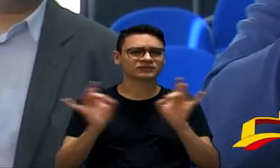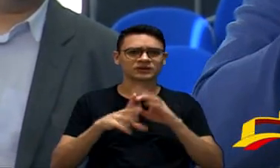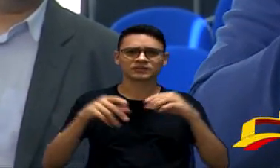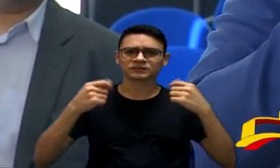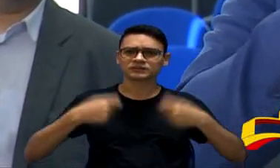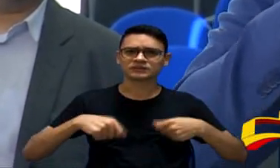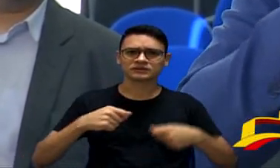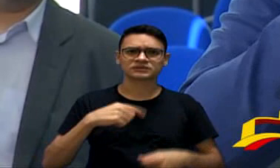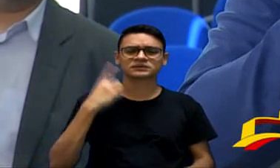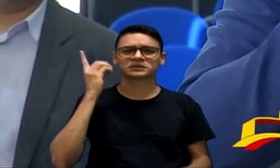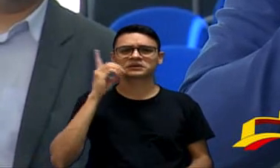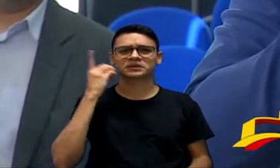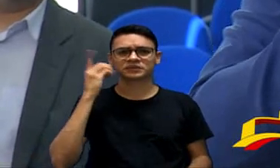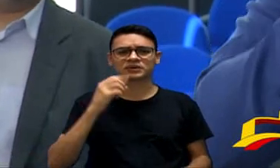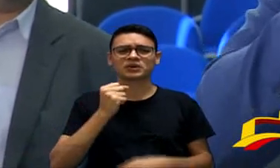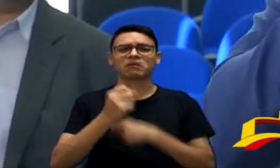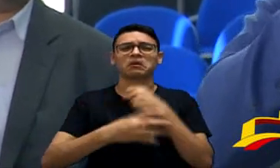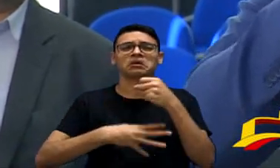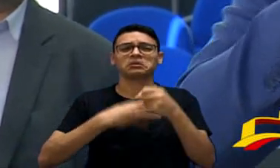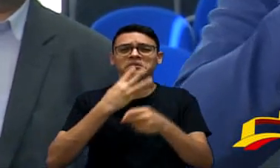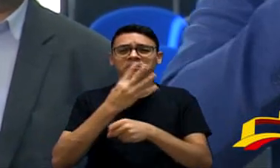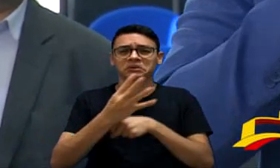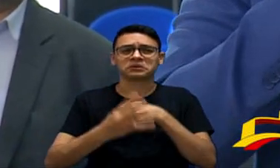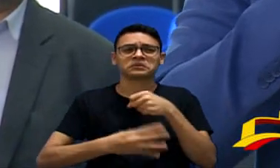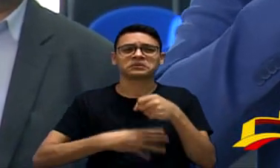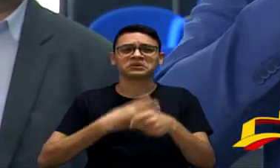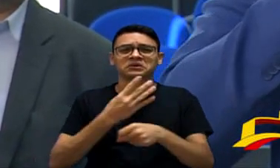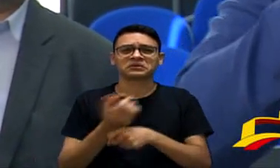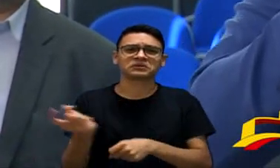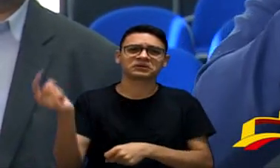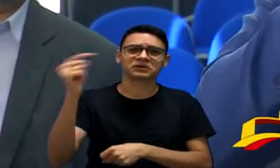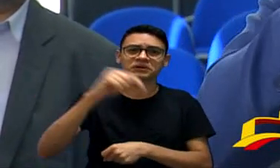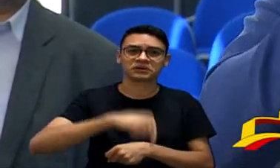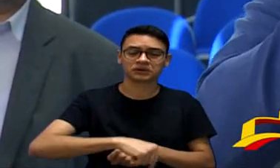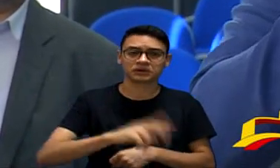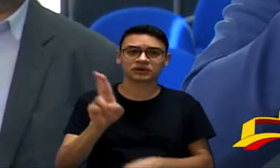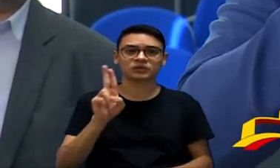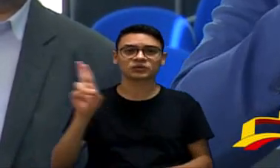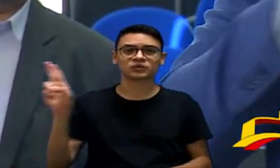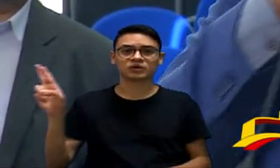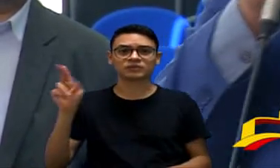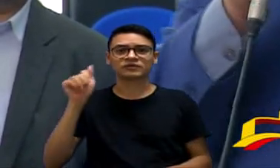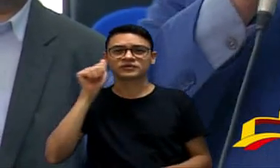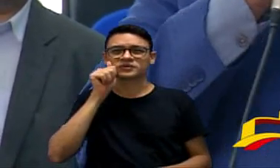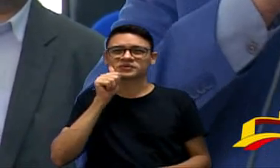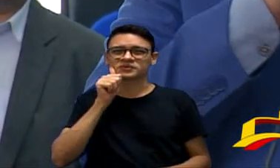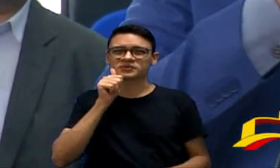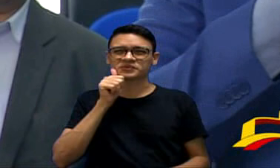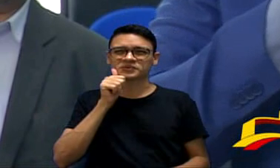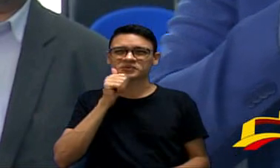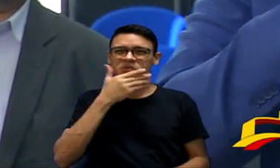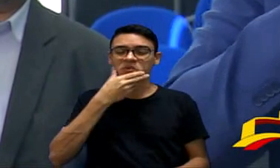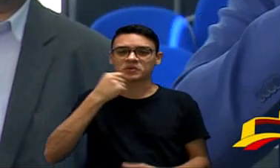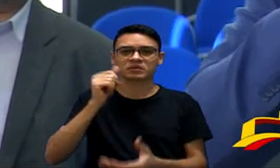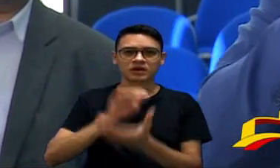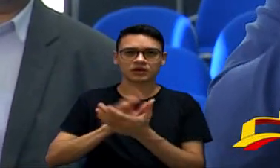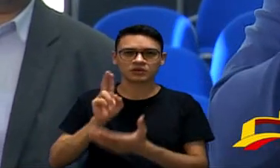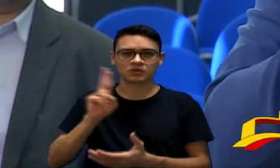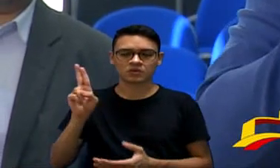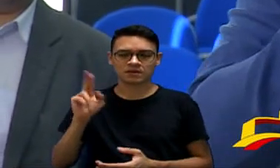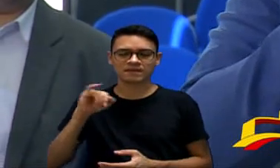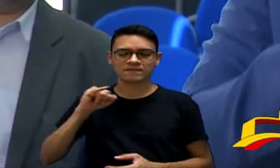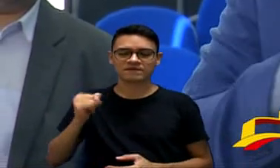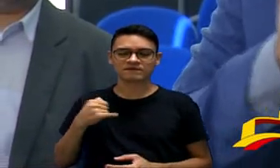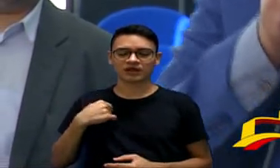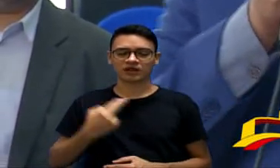deputados que aparecem de quatro em quatro anos e foi eleito pelo sobrenome do marido. Foi eleito por um sobrenome na nossa cidade, não por